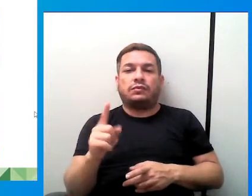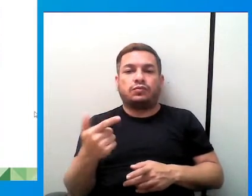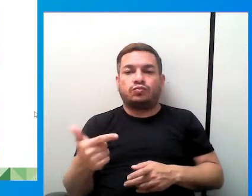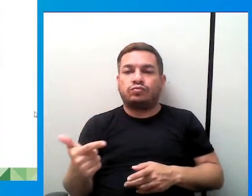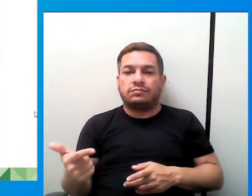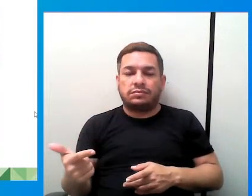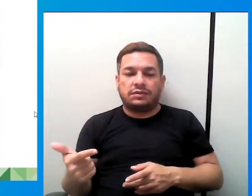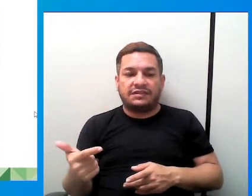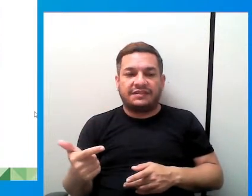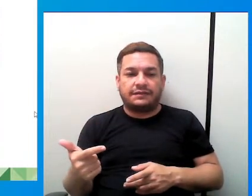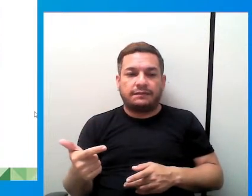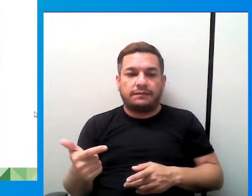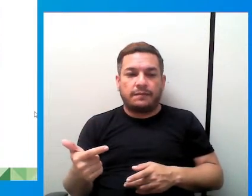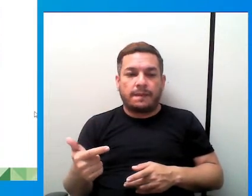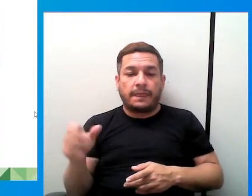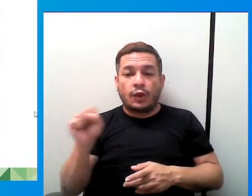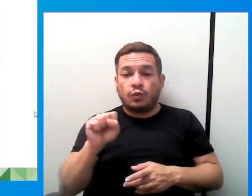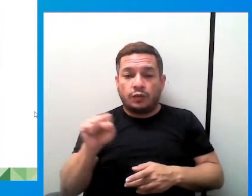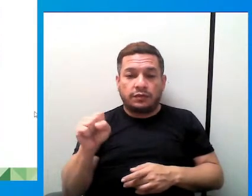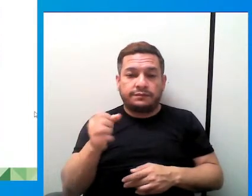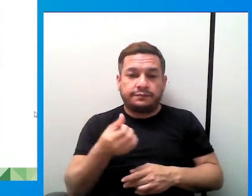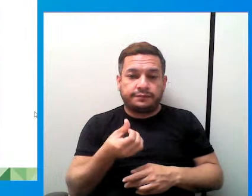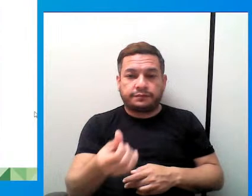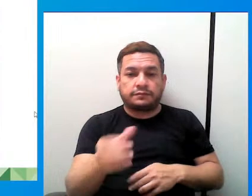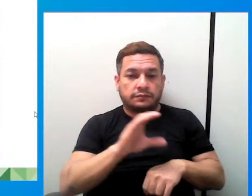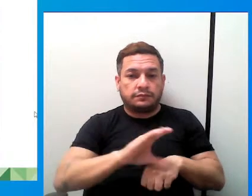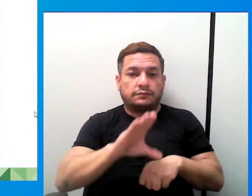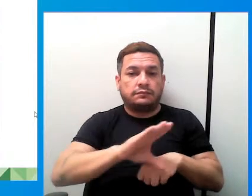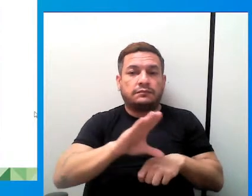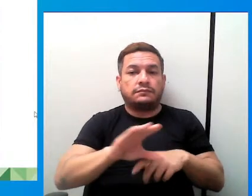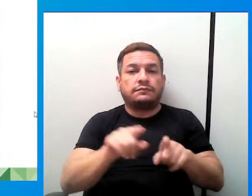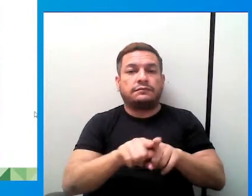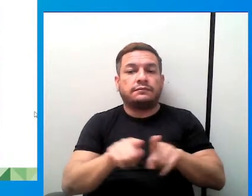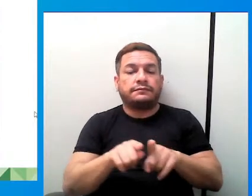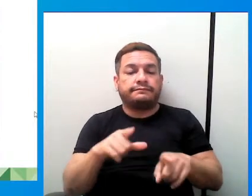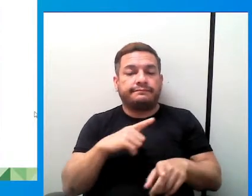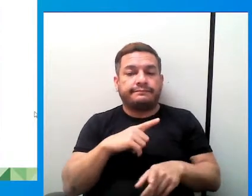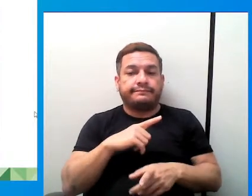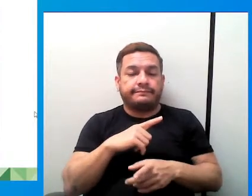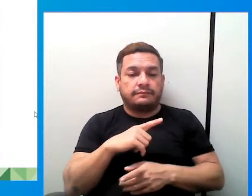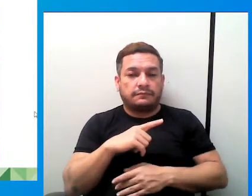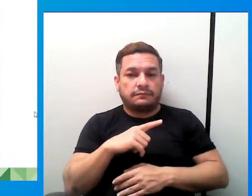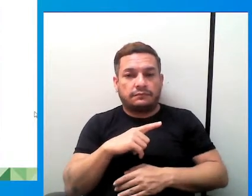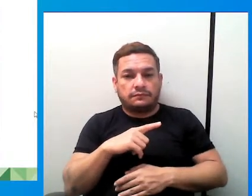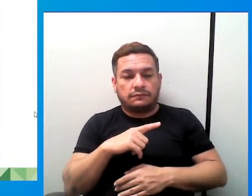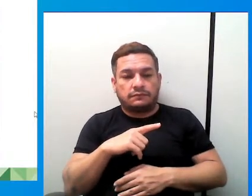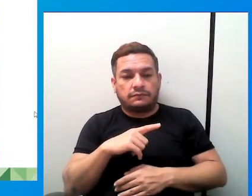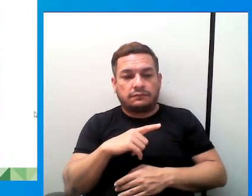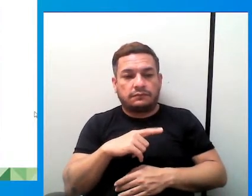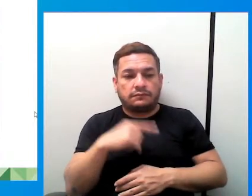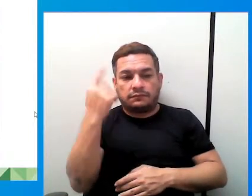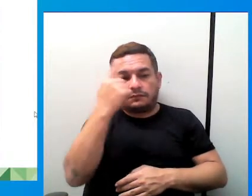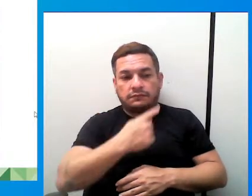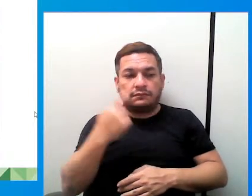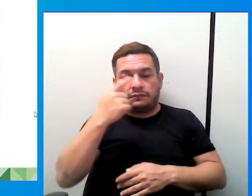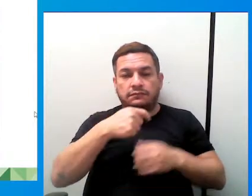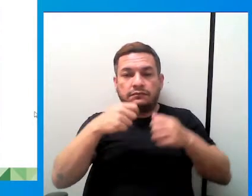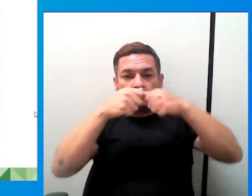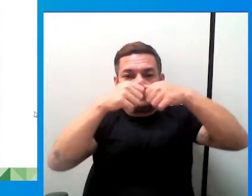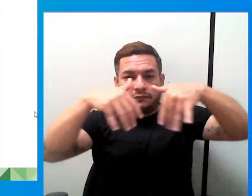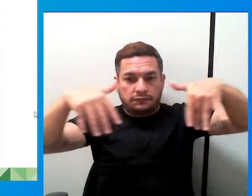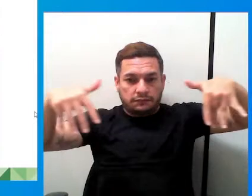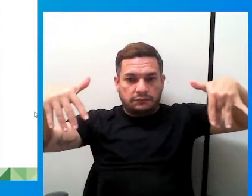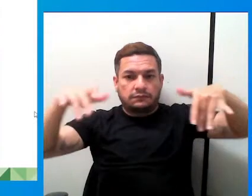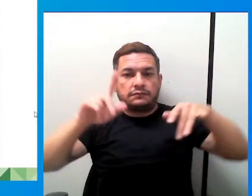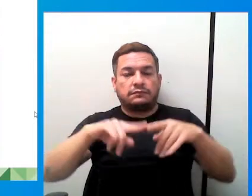eu já tenho no segundo semestre, no oitavo semestre desse curso, eu tenho carga horária de extensão também, mas não